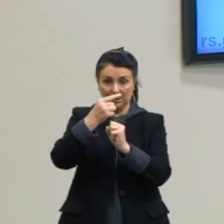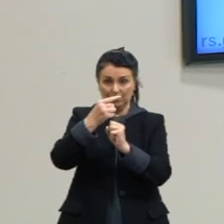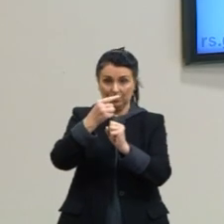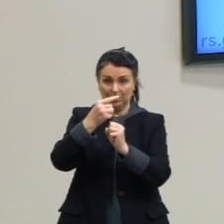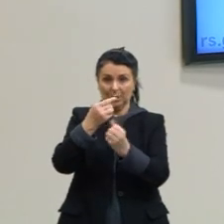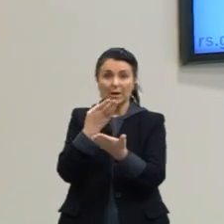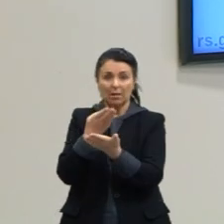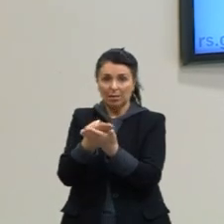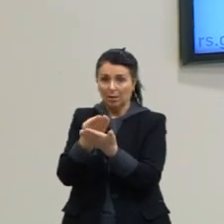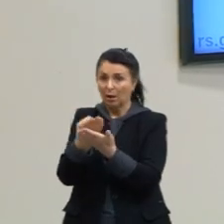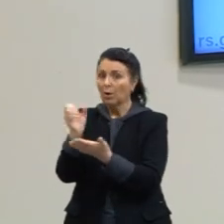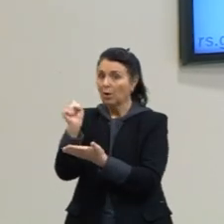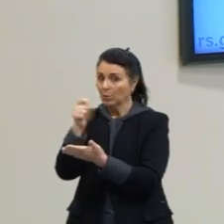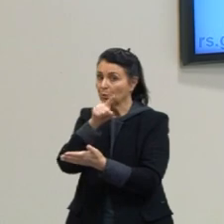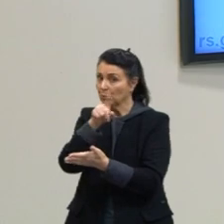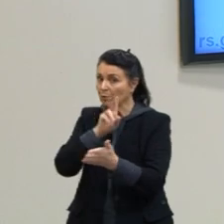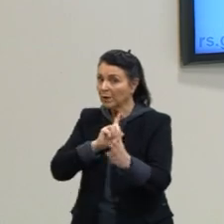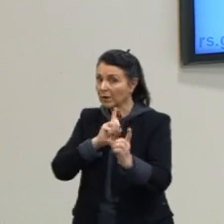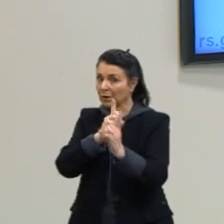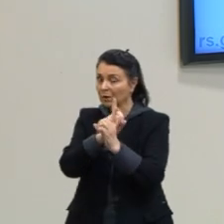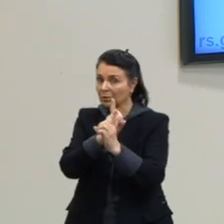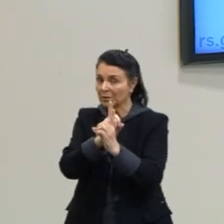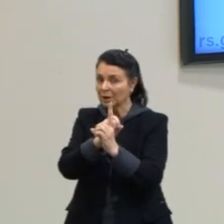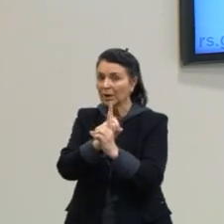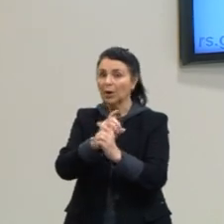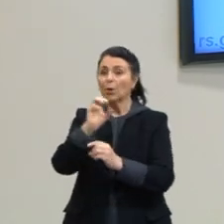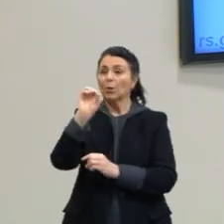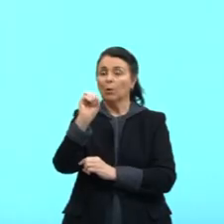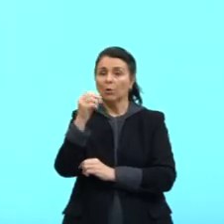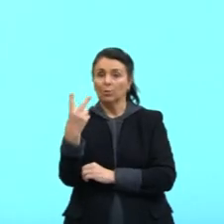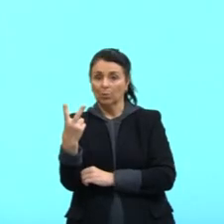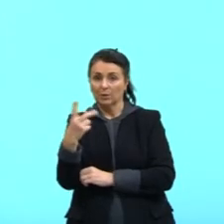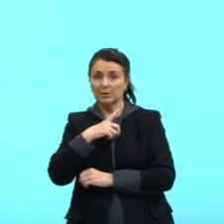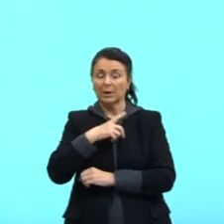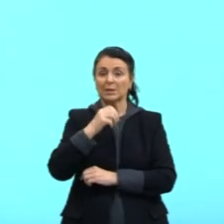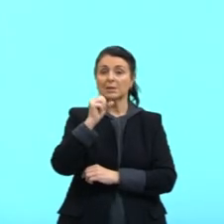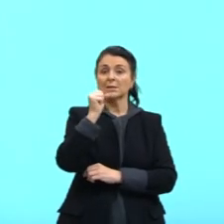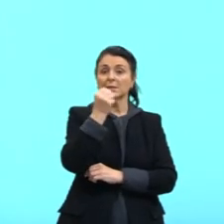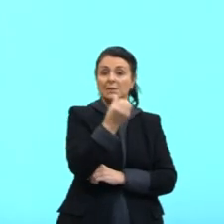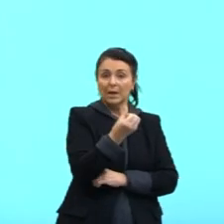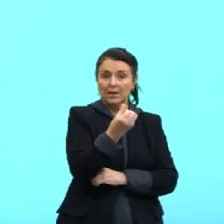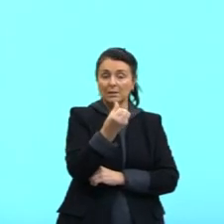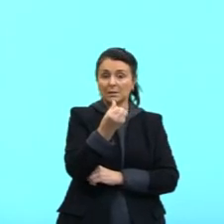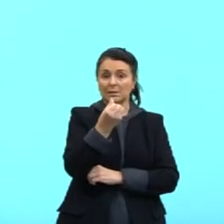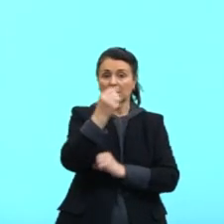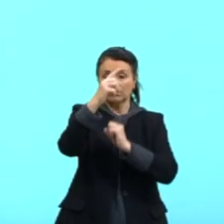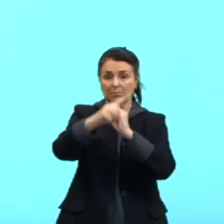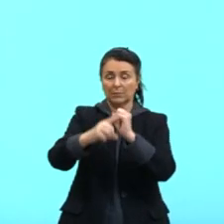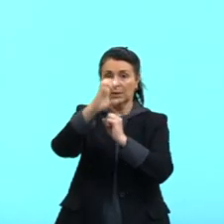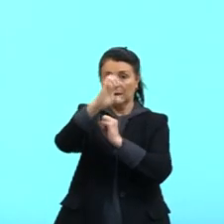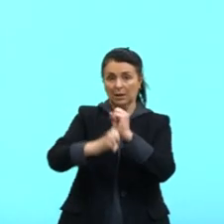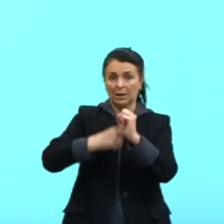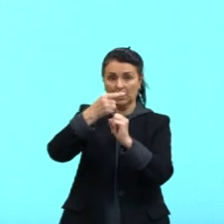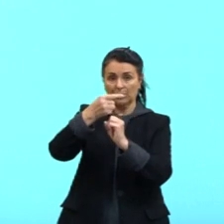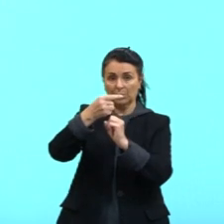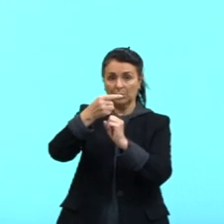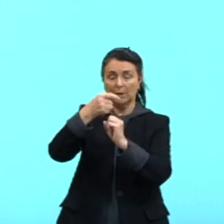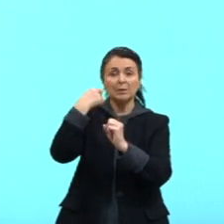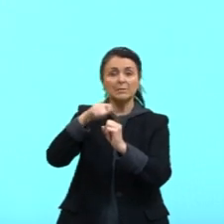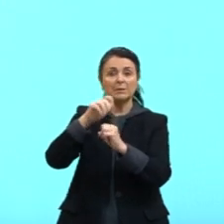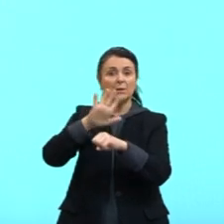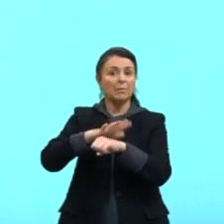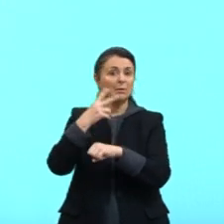8 se vocês quiserem relembrar tá na aula 8 horas oxigênio ele tem 6 elétrons então ele precisa de mais dois